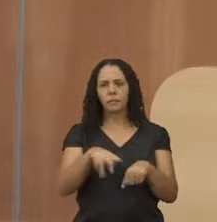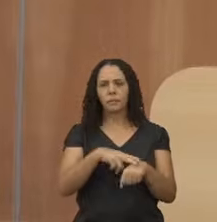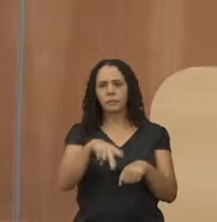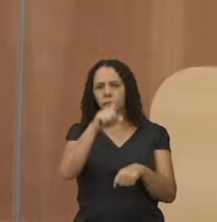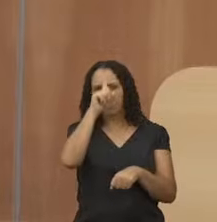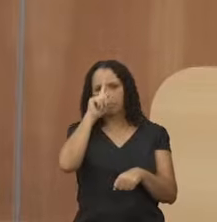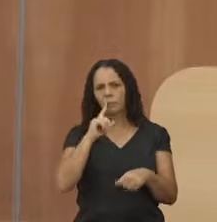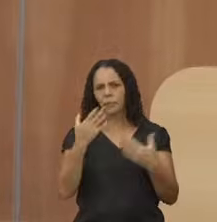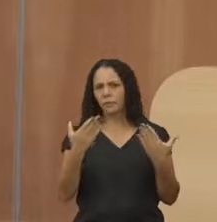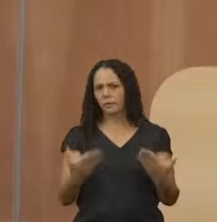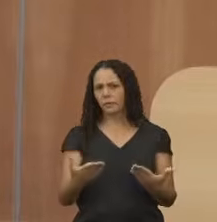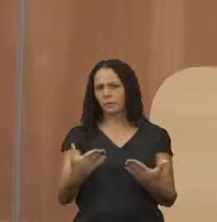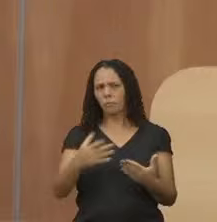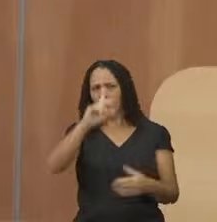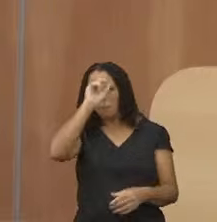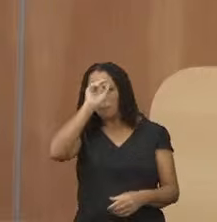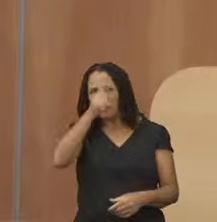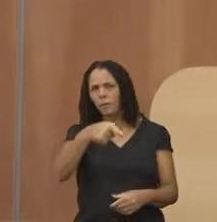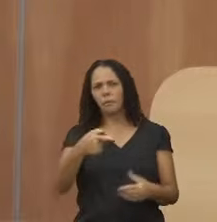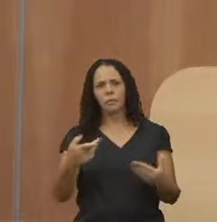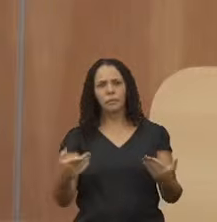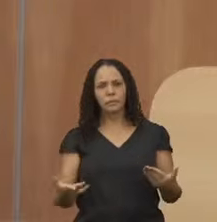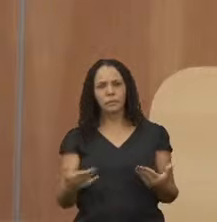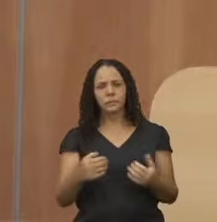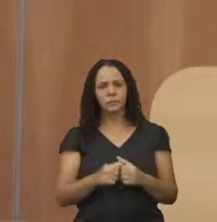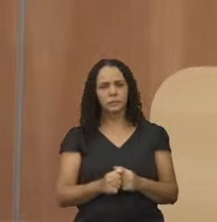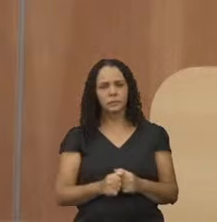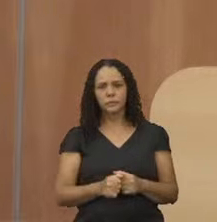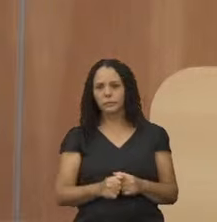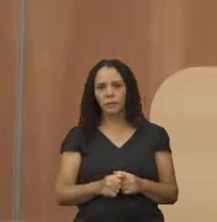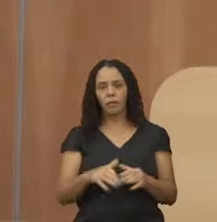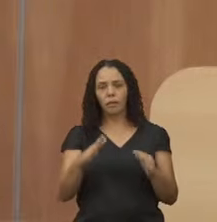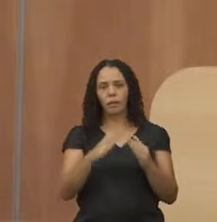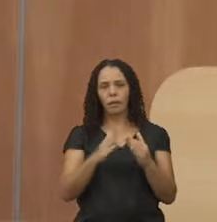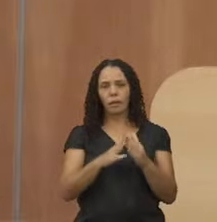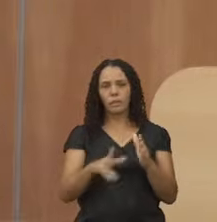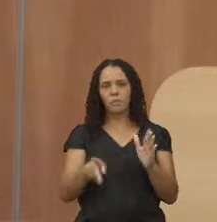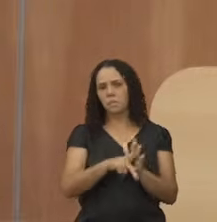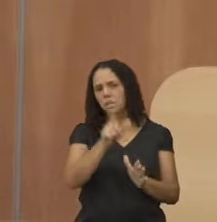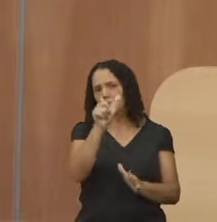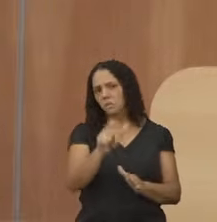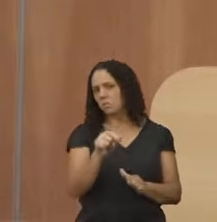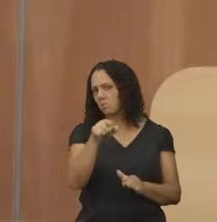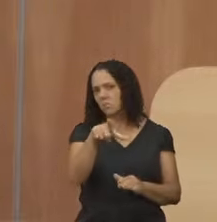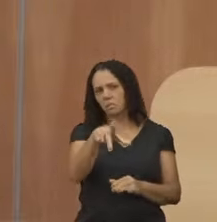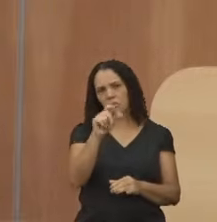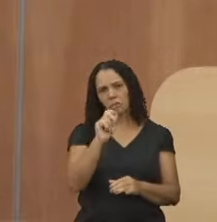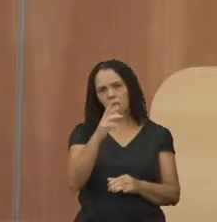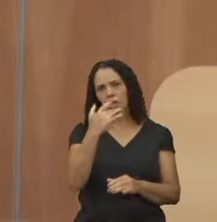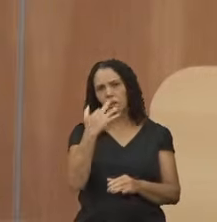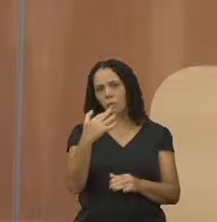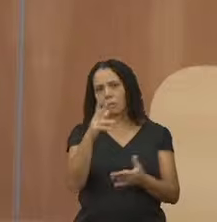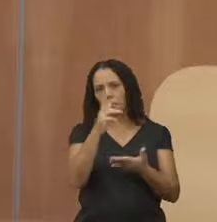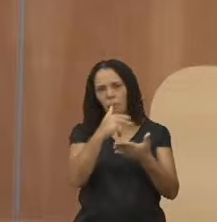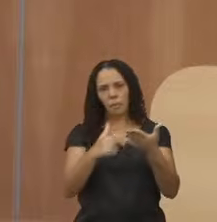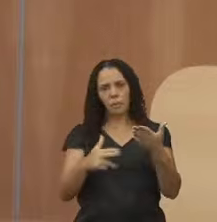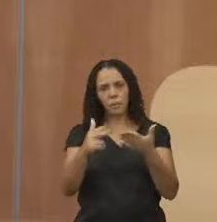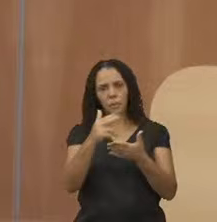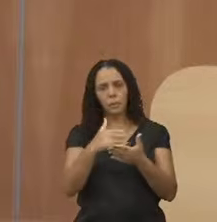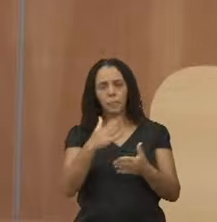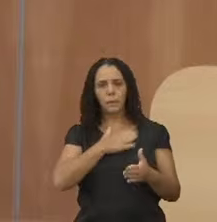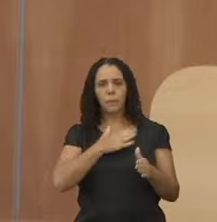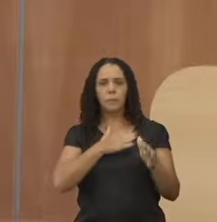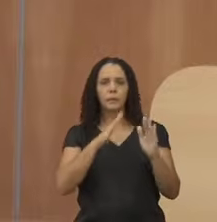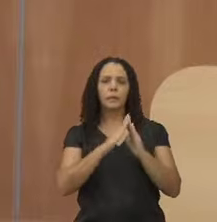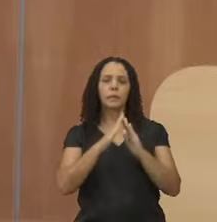uma imposição de cima, carteira verde e amarela. A casa é do cidadão, ele pinta da cor que ele quiser. E Minha Casa Minha Vida, o vereador